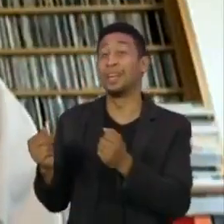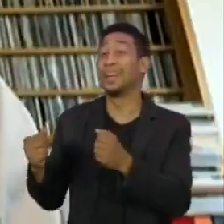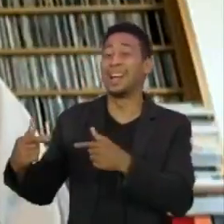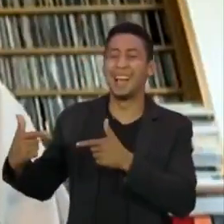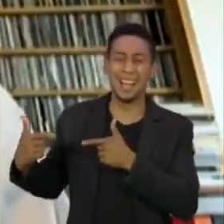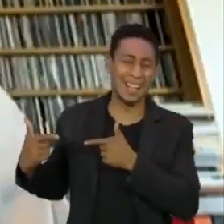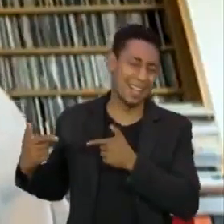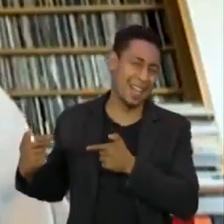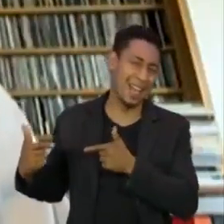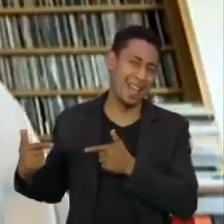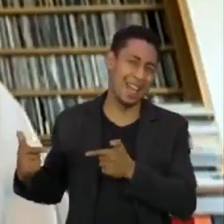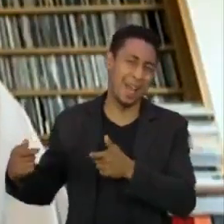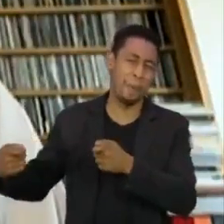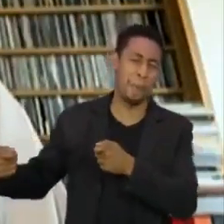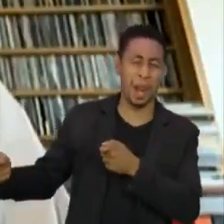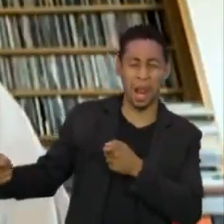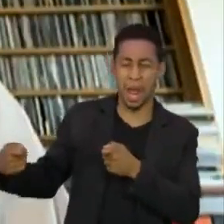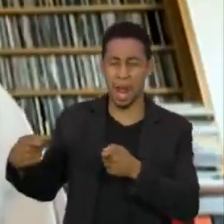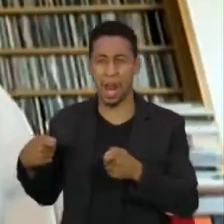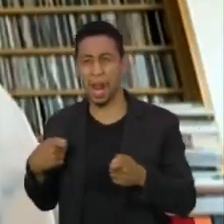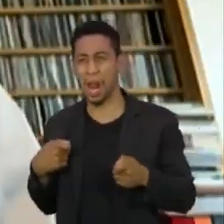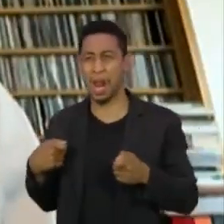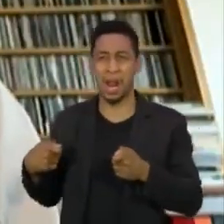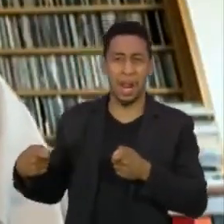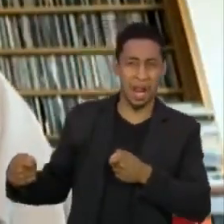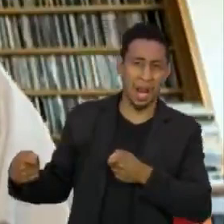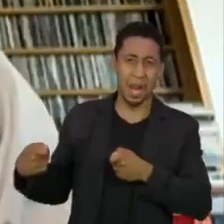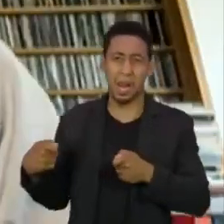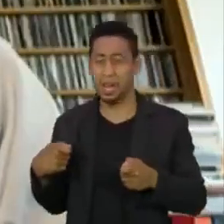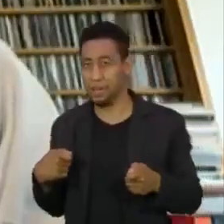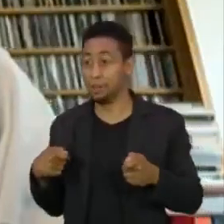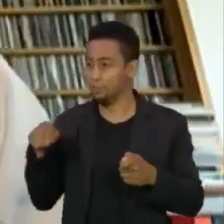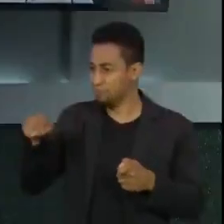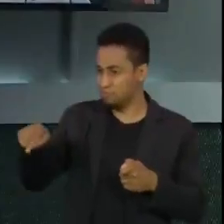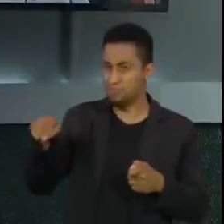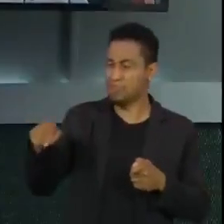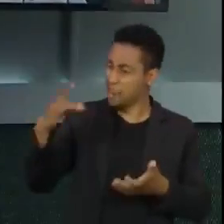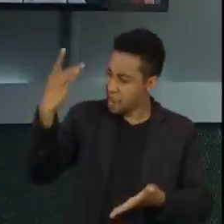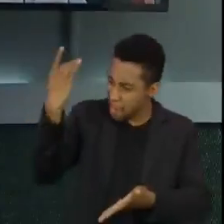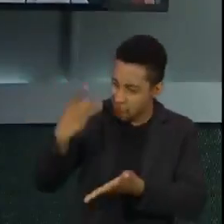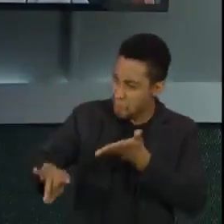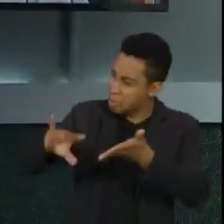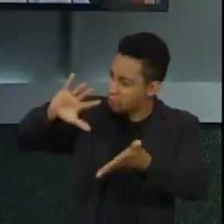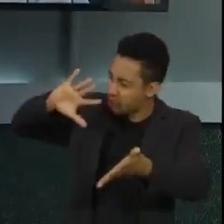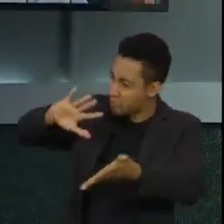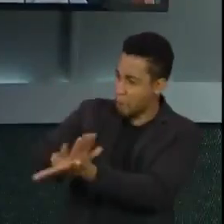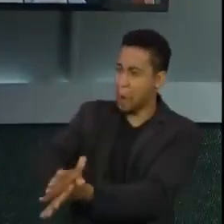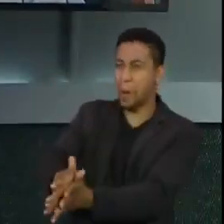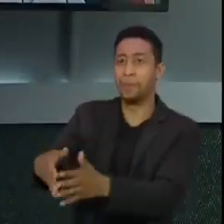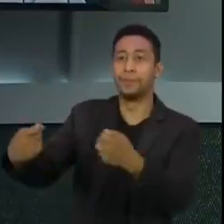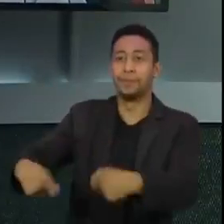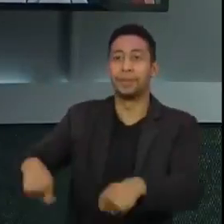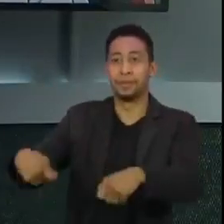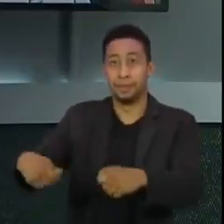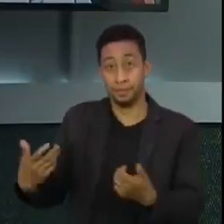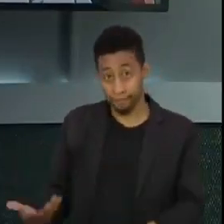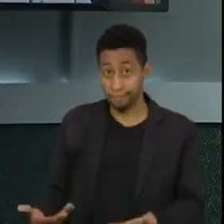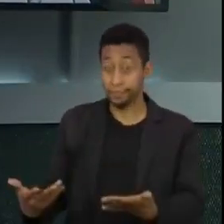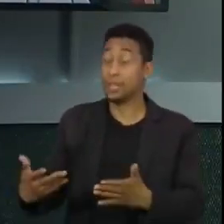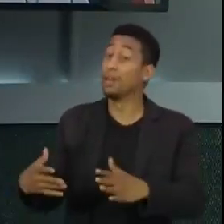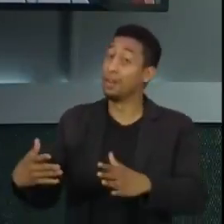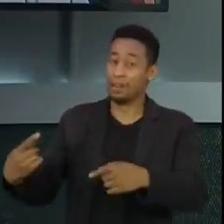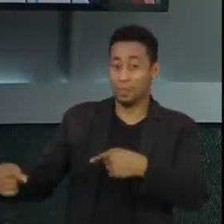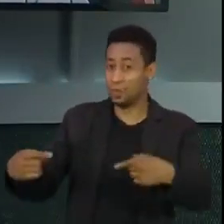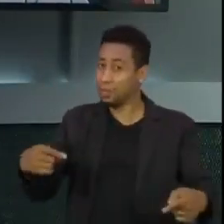guerra constante em que o outro deve ser eliminado. Né? Esta política, sim, precisa ser